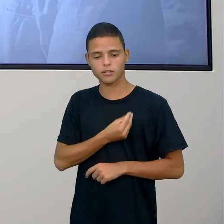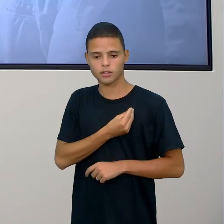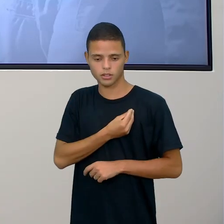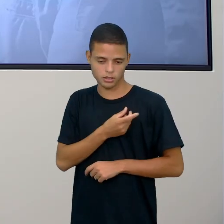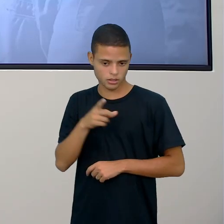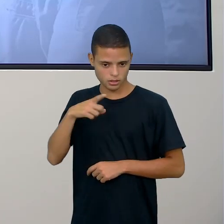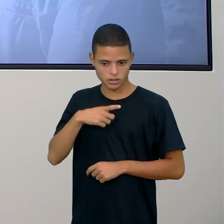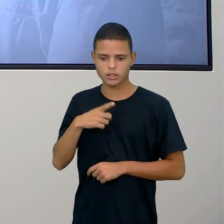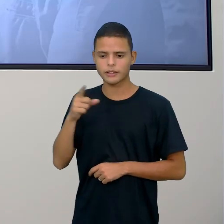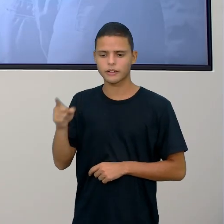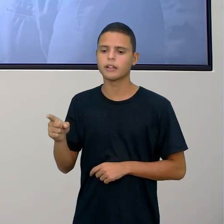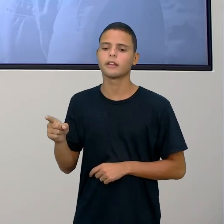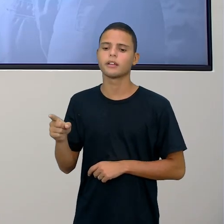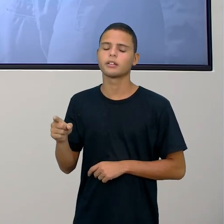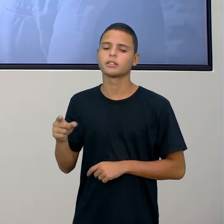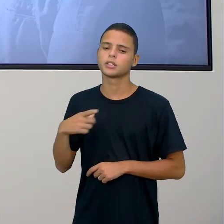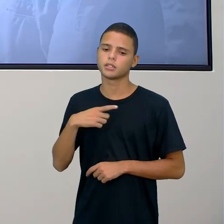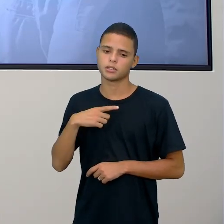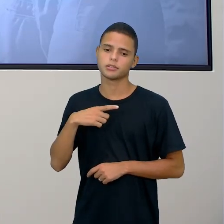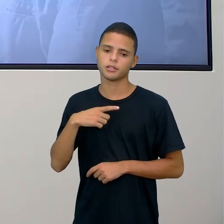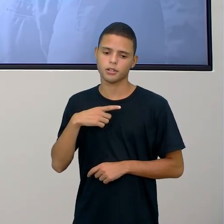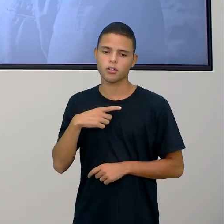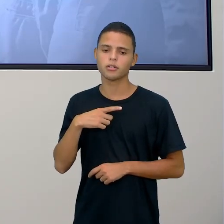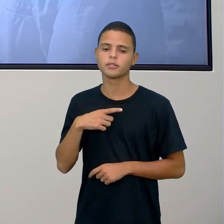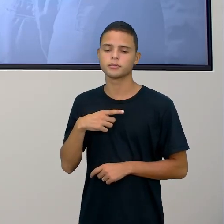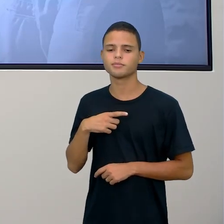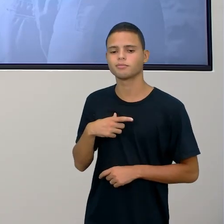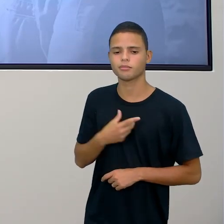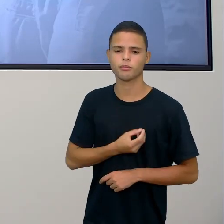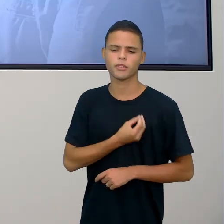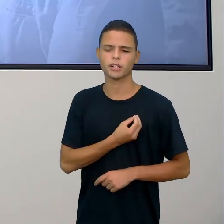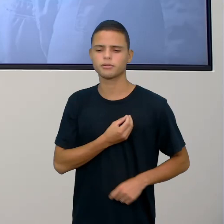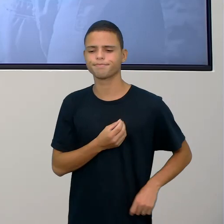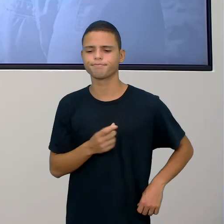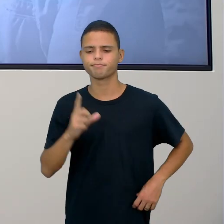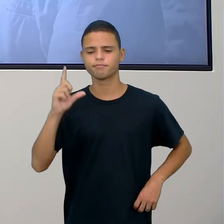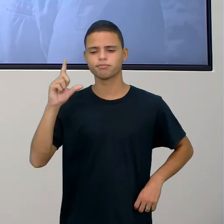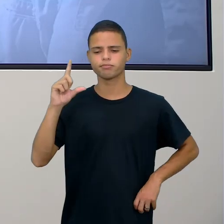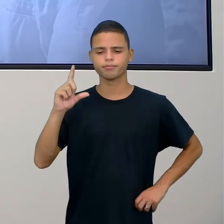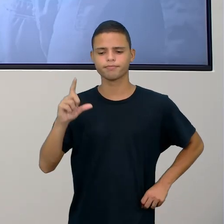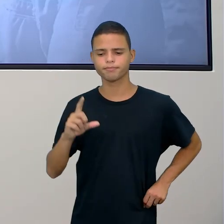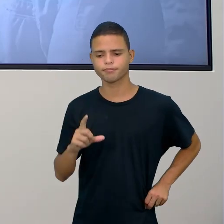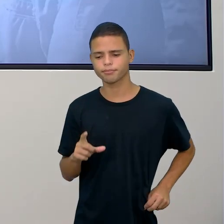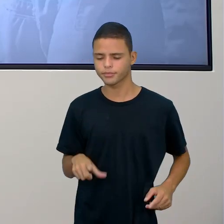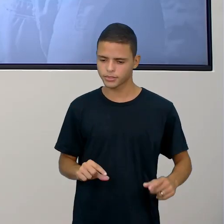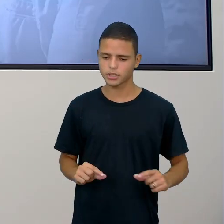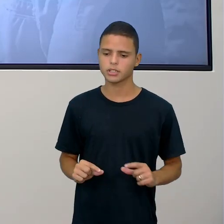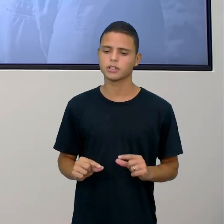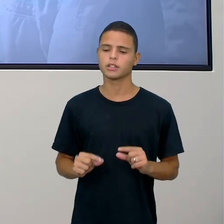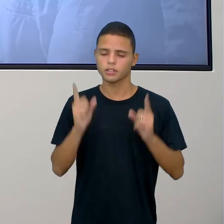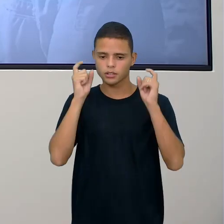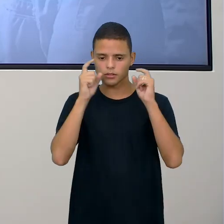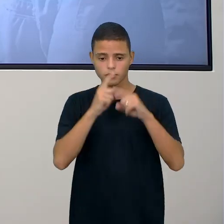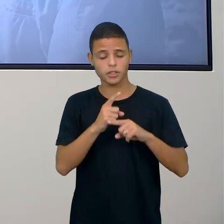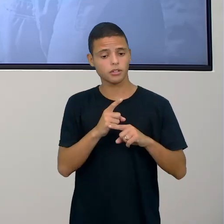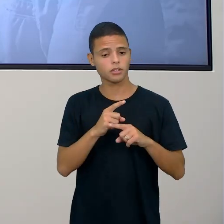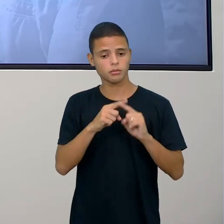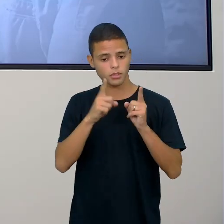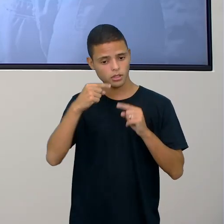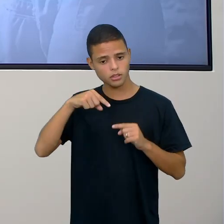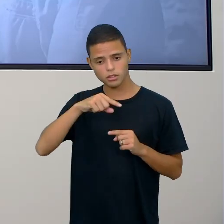também têm condições de vida extremamente precárias. Mas a gente deve se lembrar que no mundo